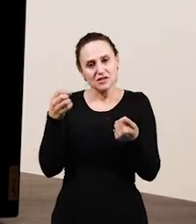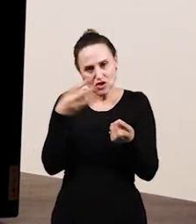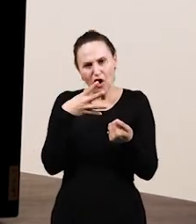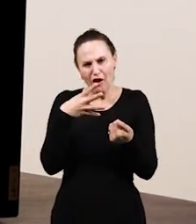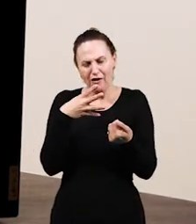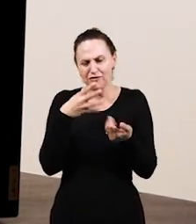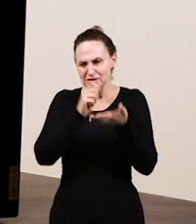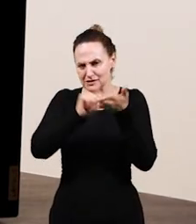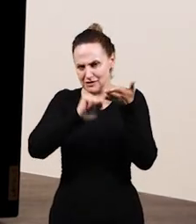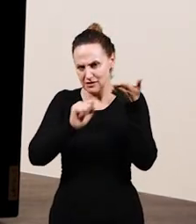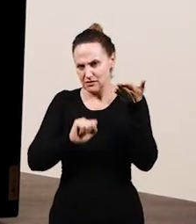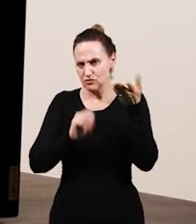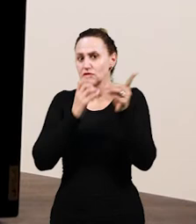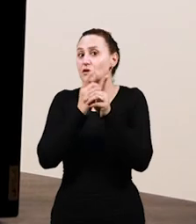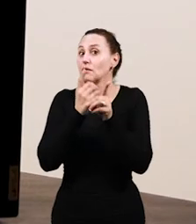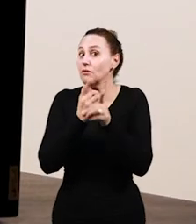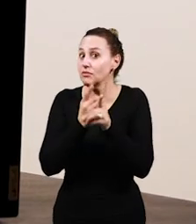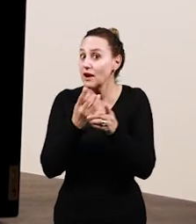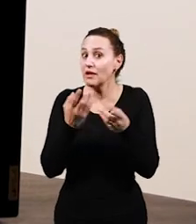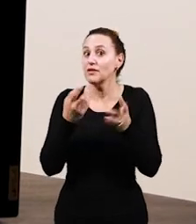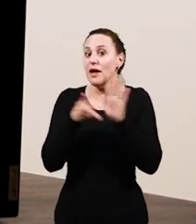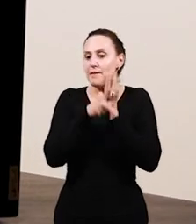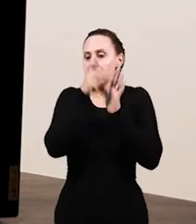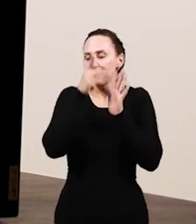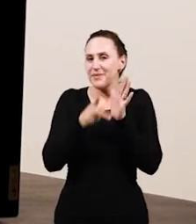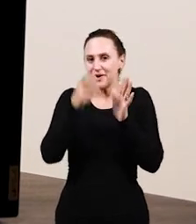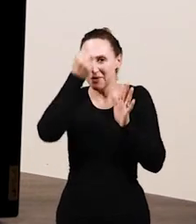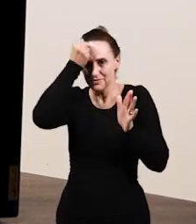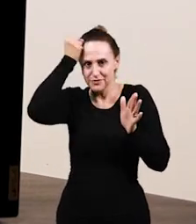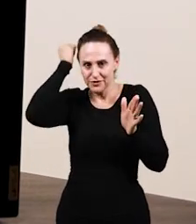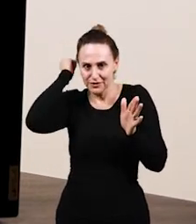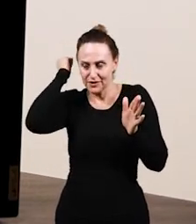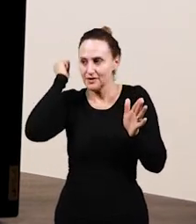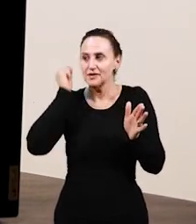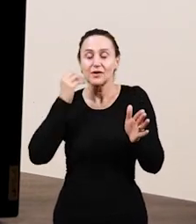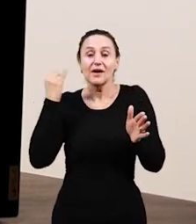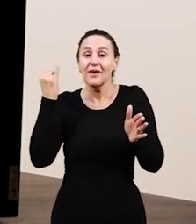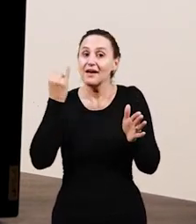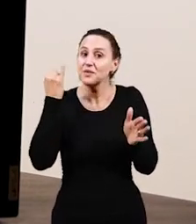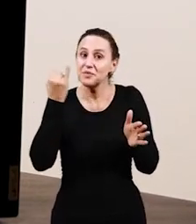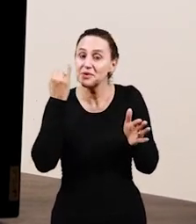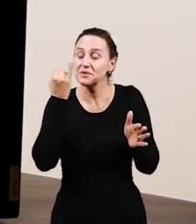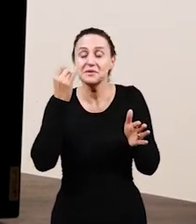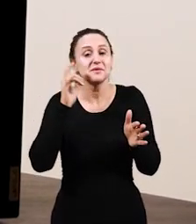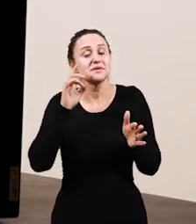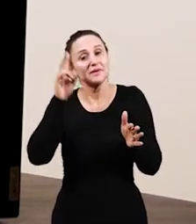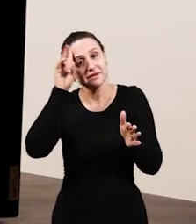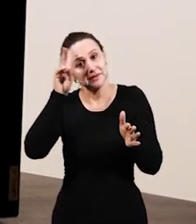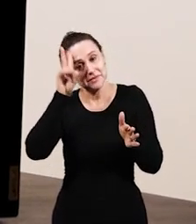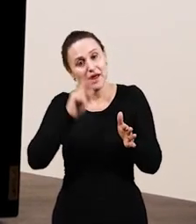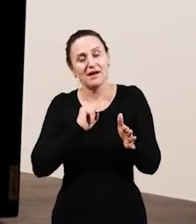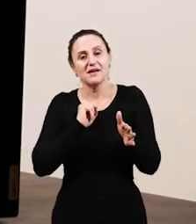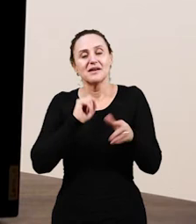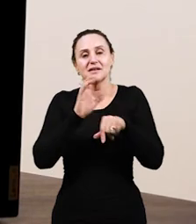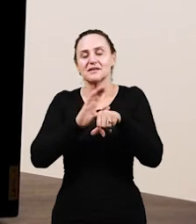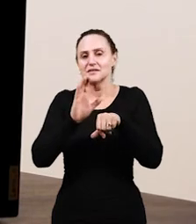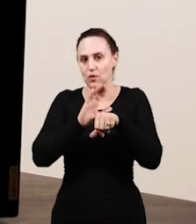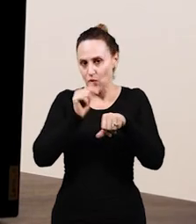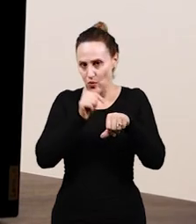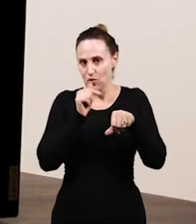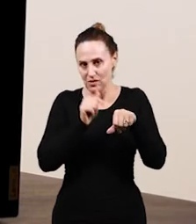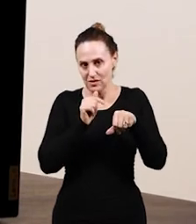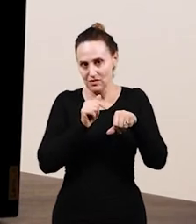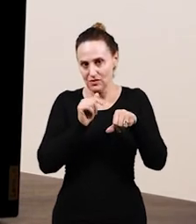de uma forma ou de outra é importante lembrar que o curso de linguística geral Então